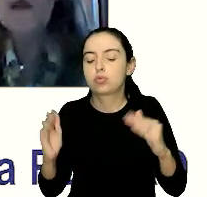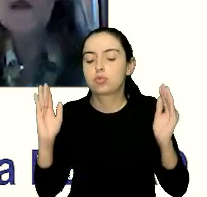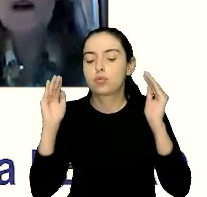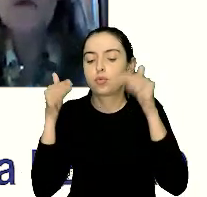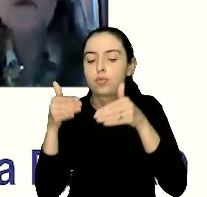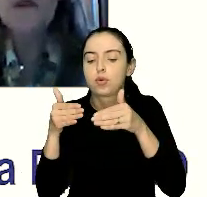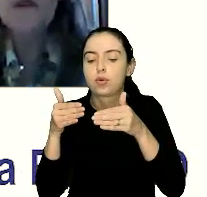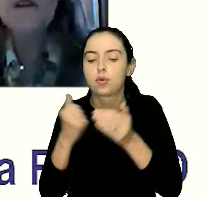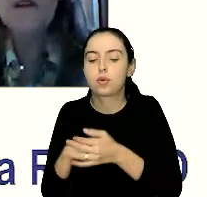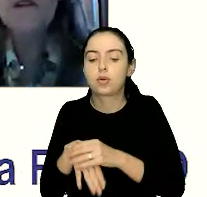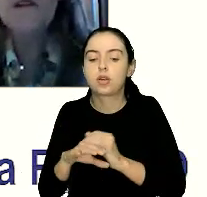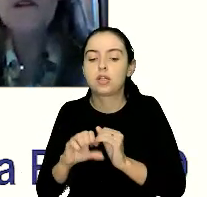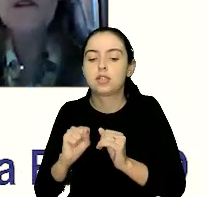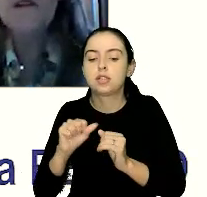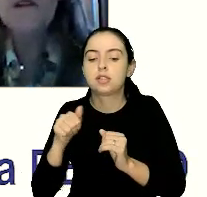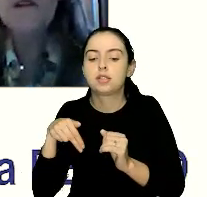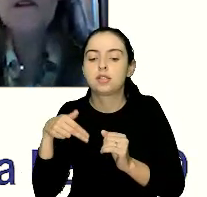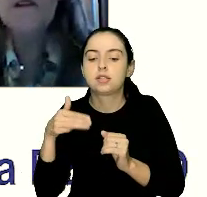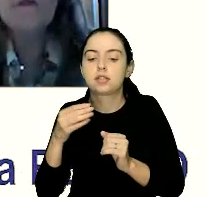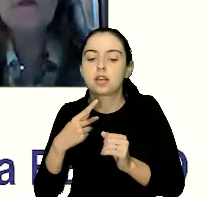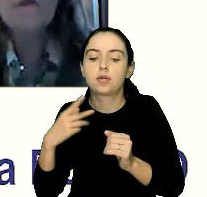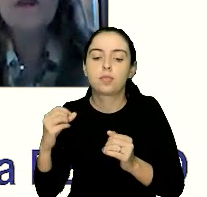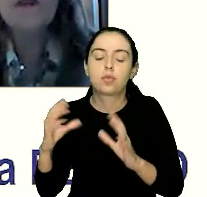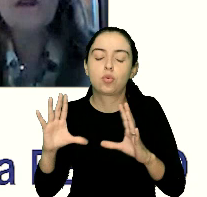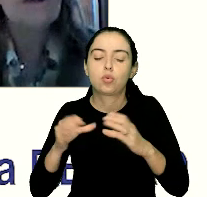Saúde Mental e